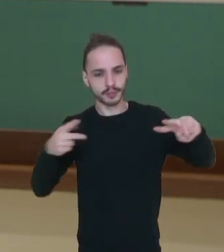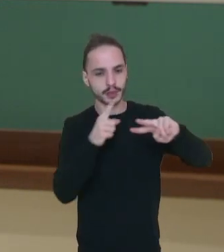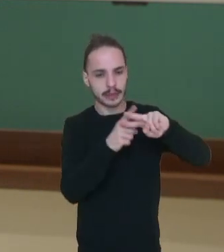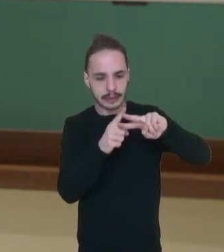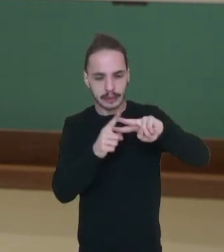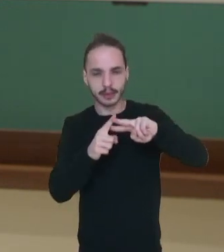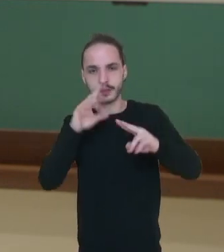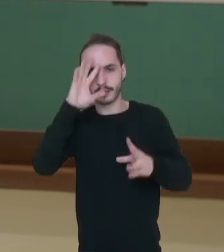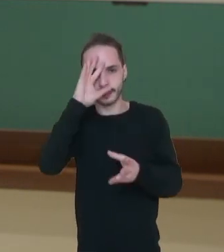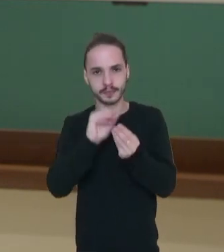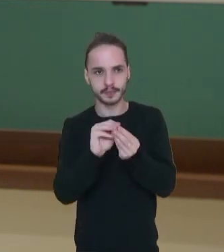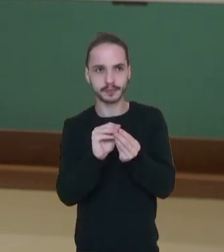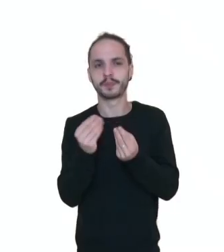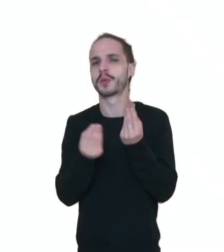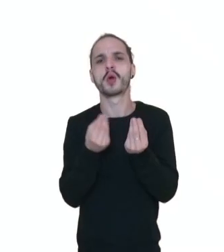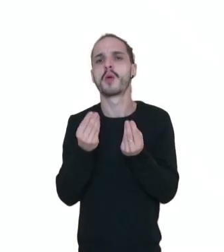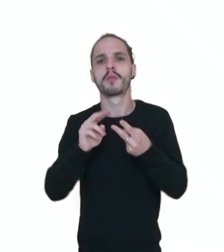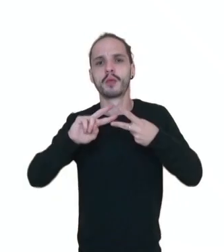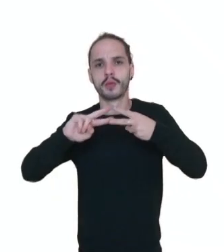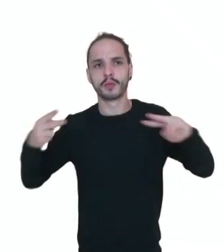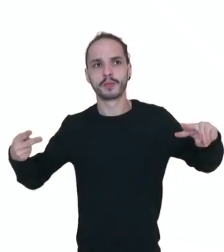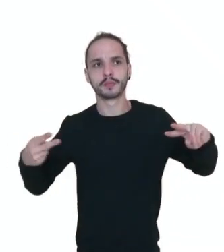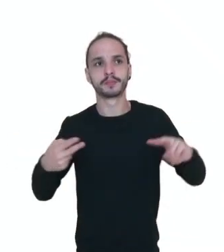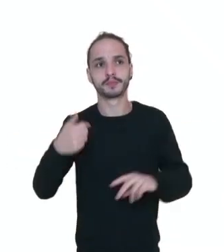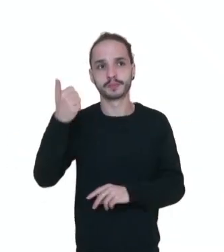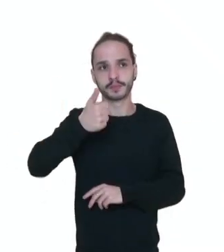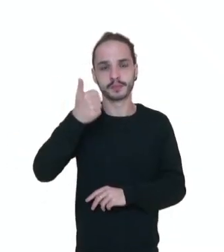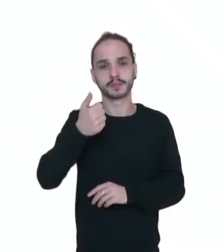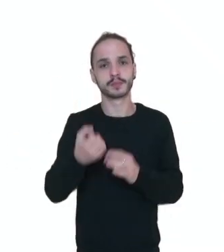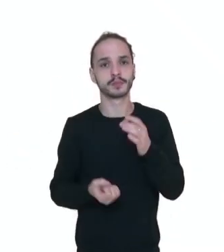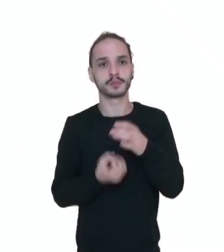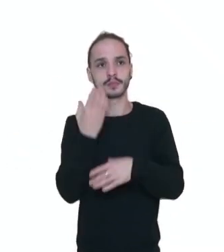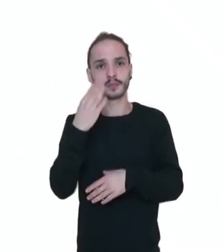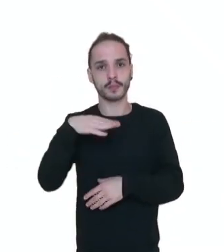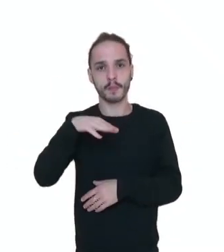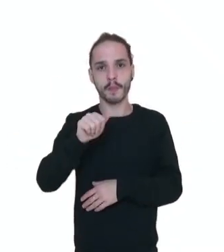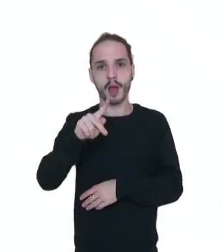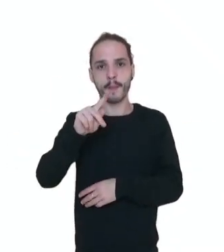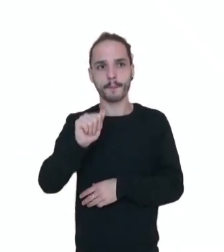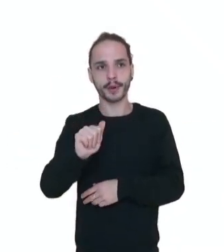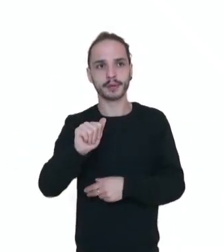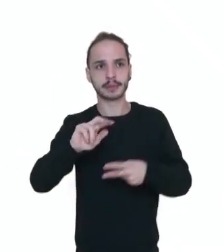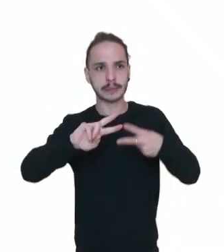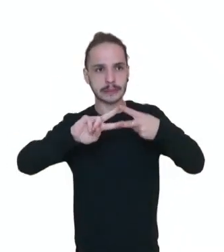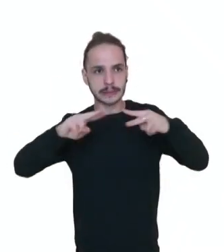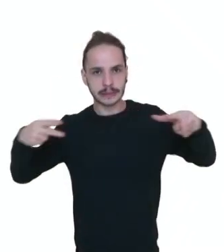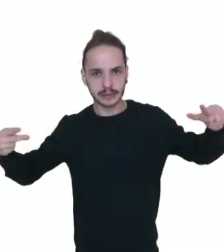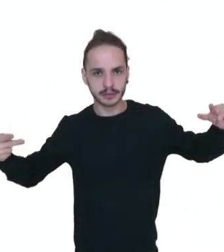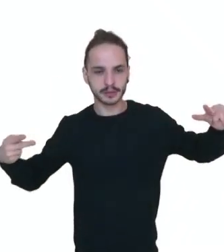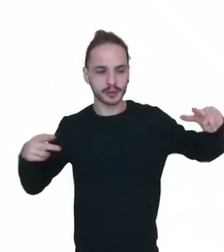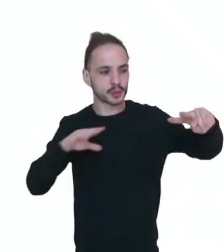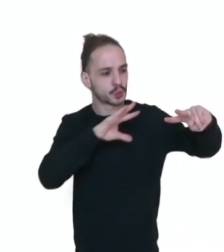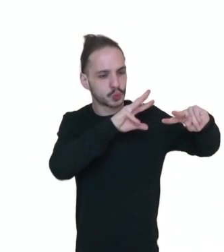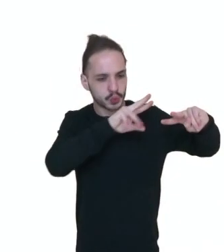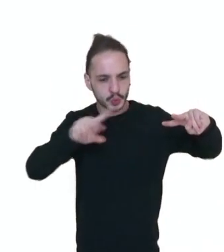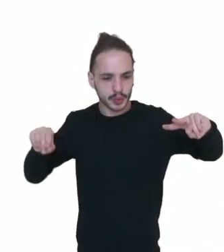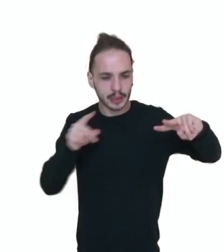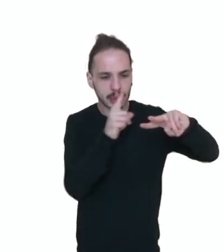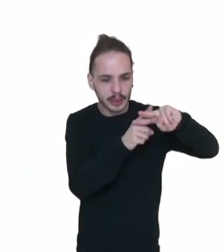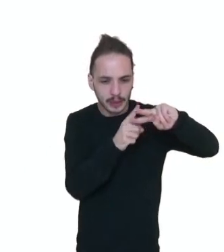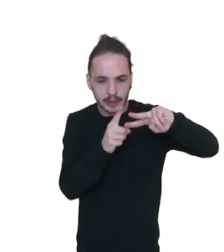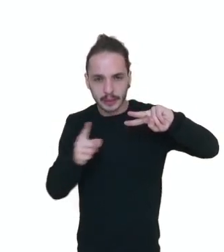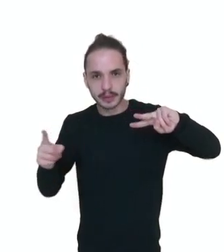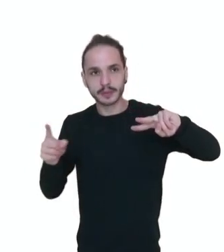Então, como que é feito esse sequenciamento? Primeiro, constrói-se um mapa de ligação, né, da sequência dos genes, né,